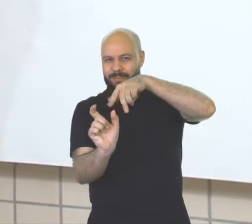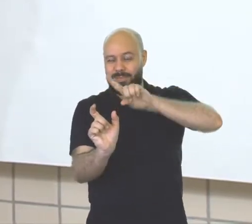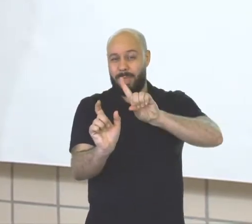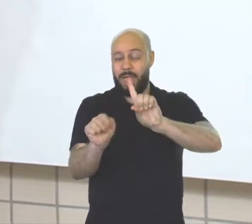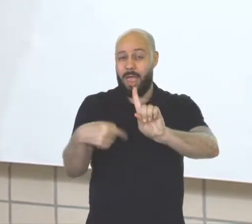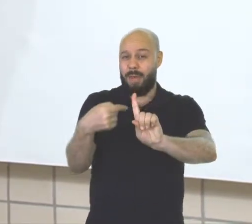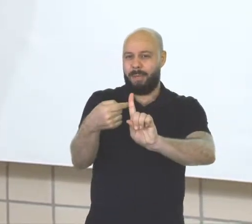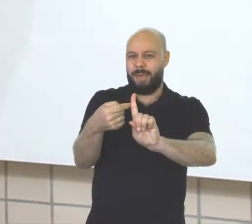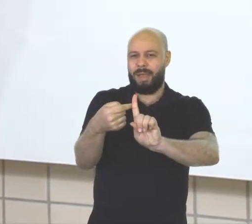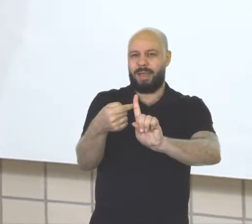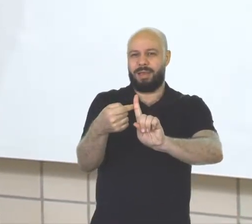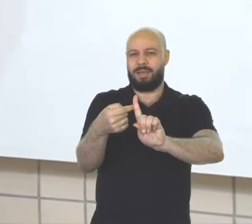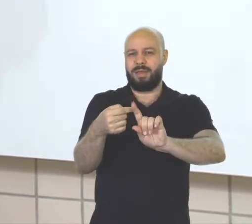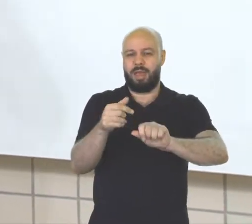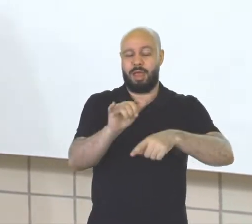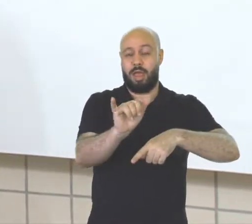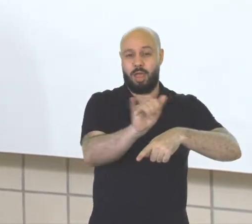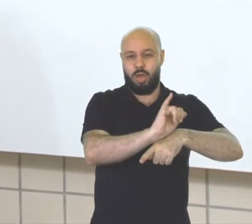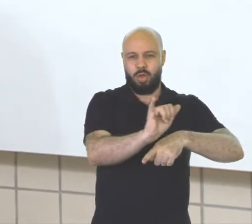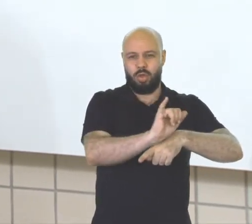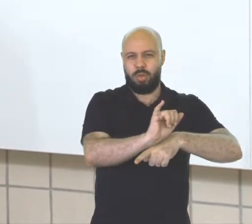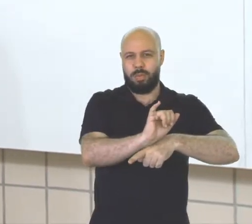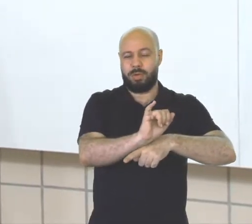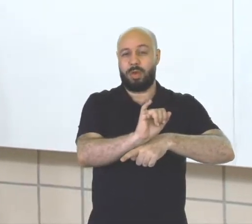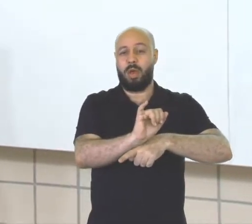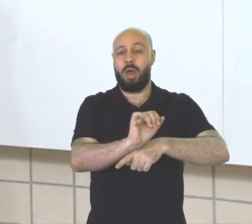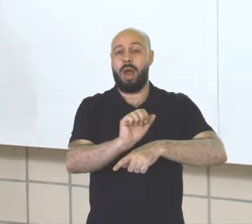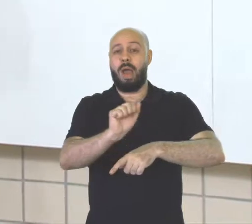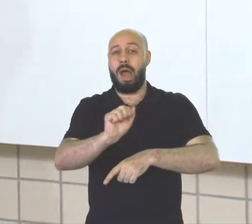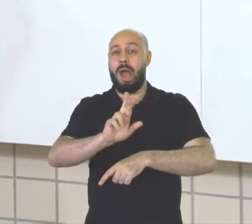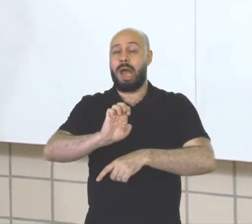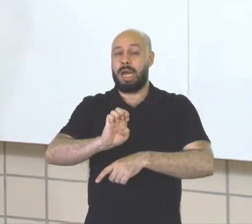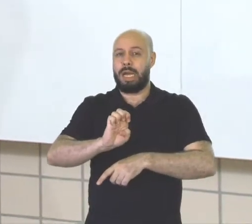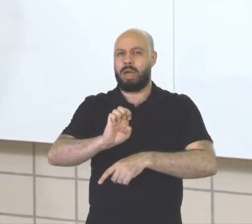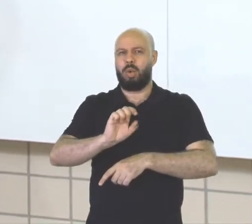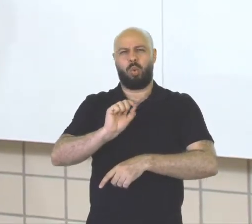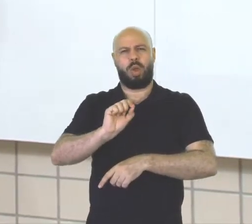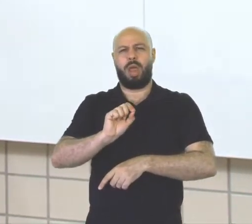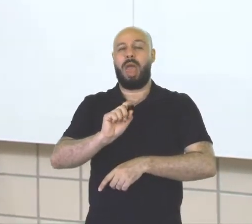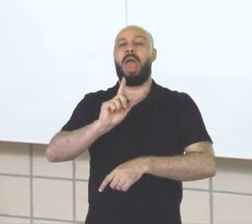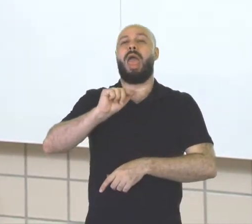are both, são ambos,